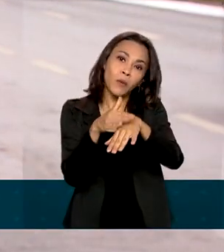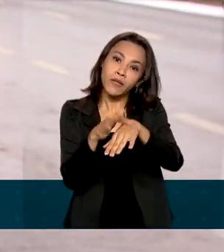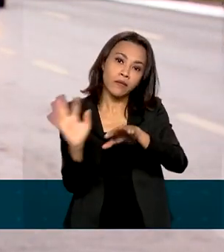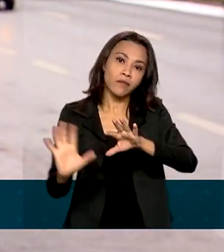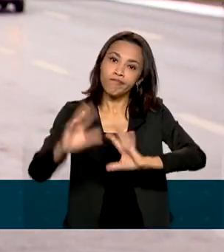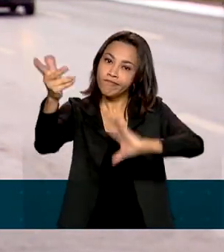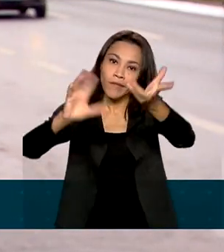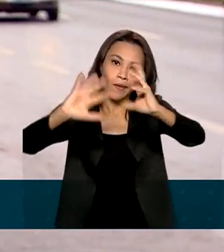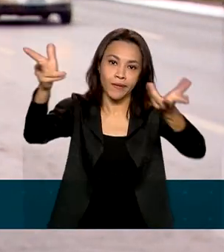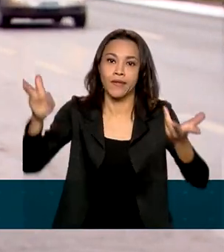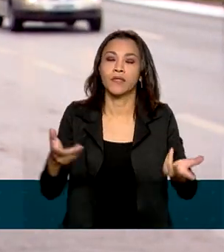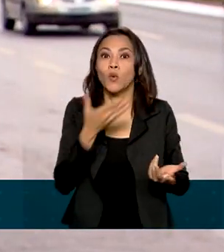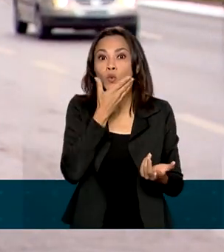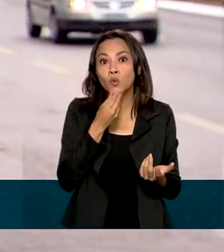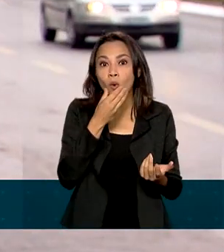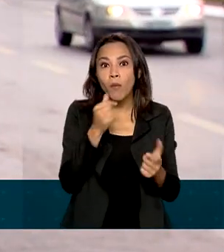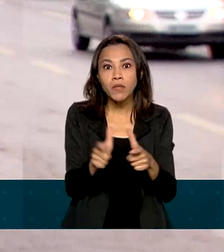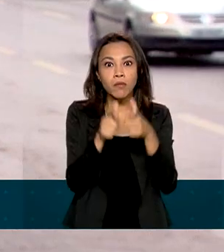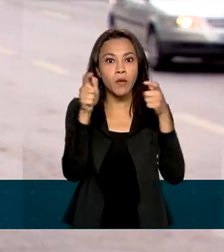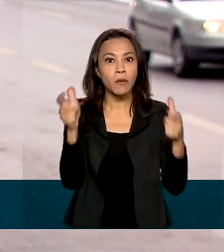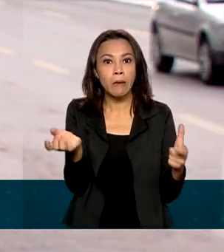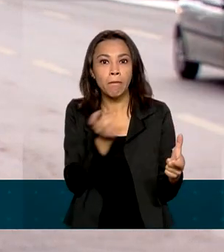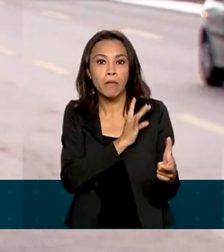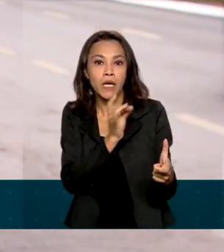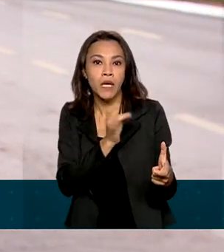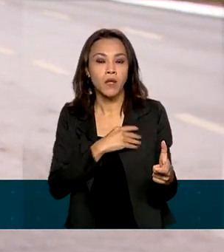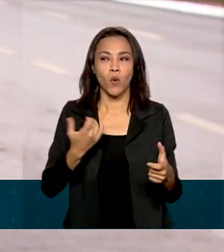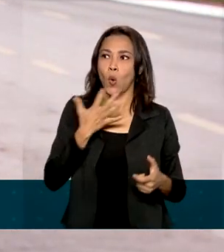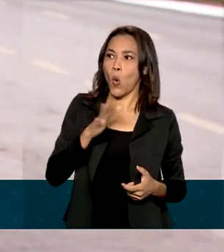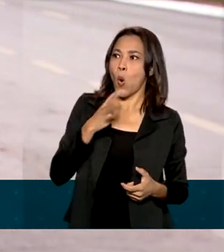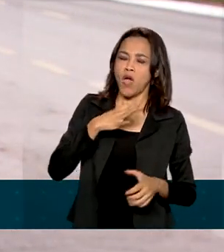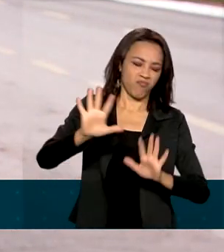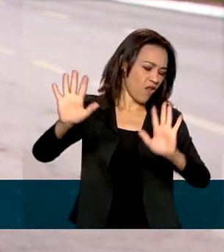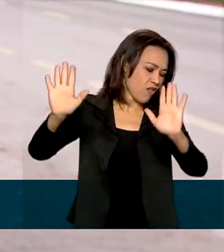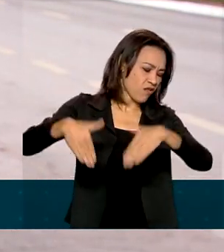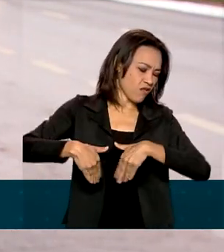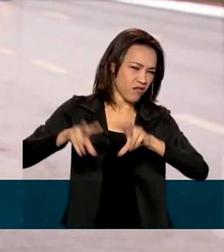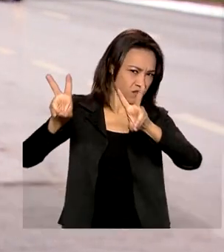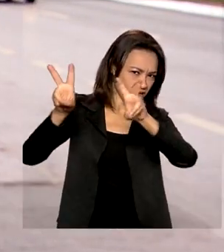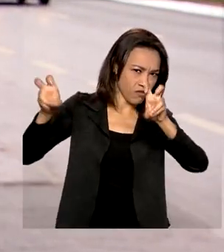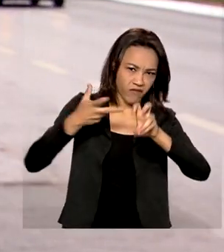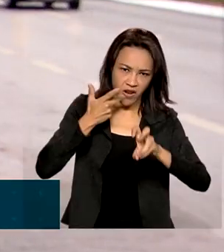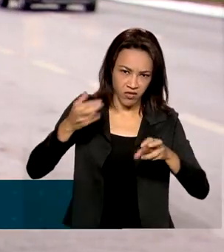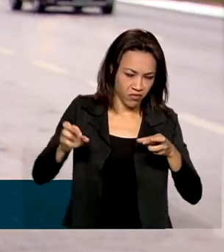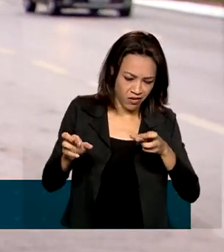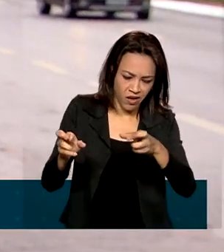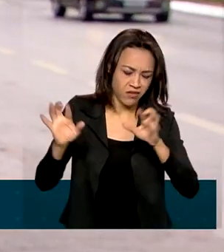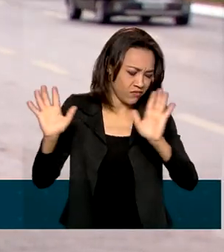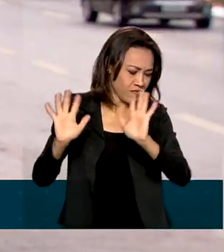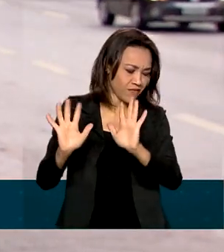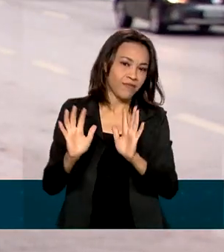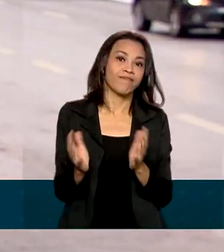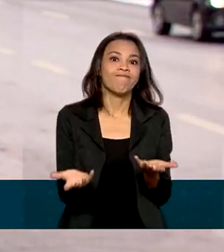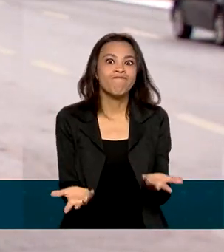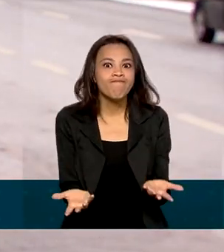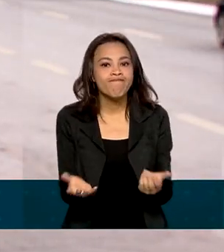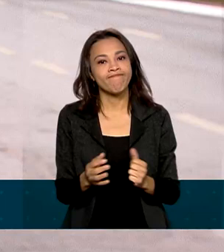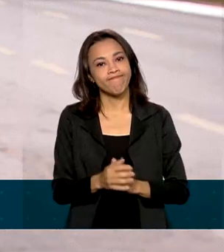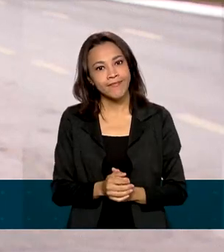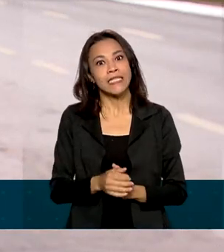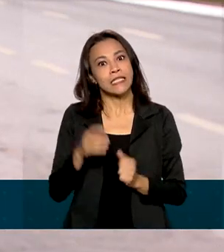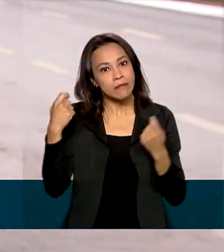muitos homens por medo ou desconhecimento preferem não conversar sobre o câncer de próstata o